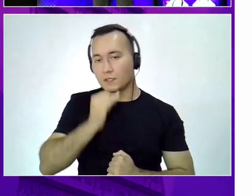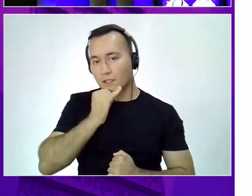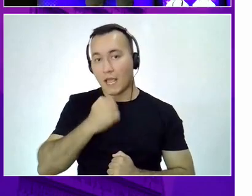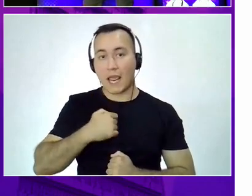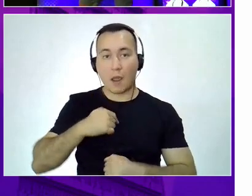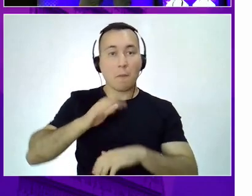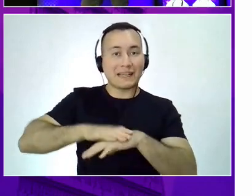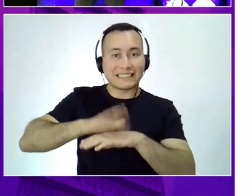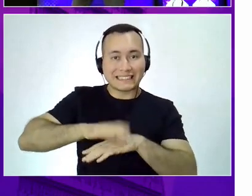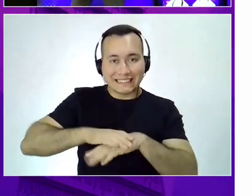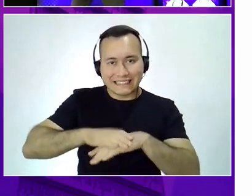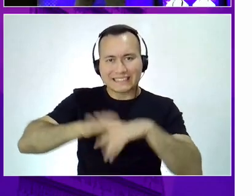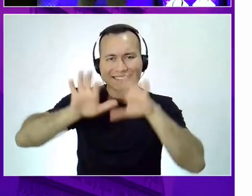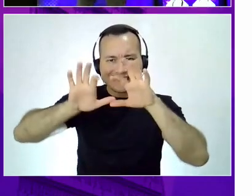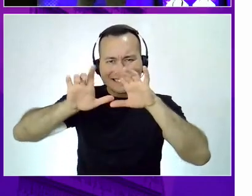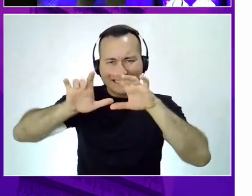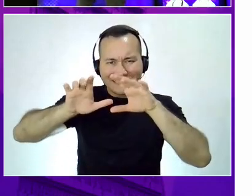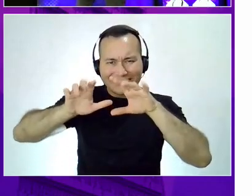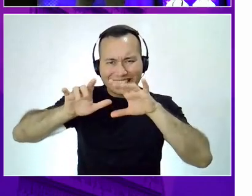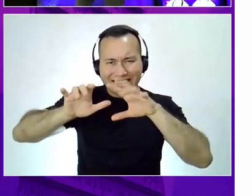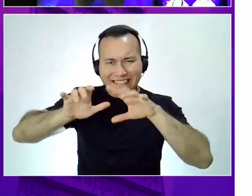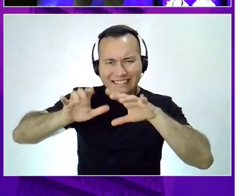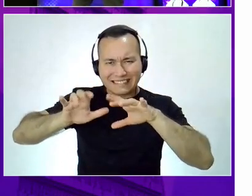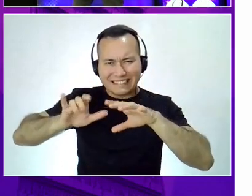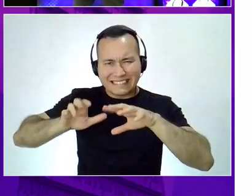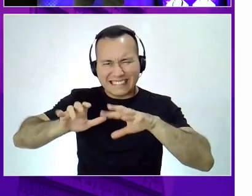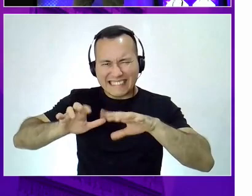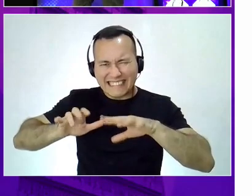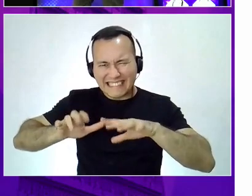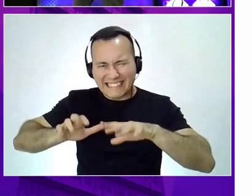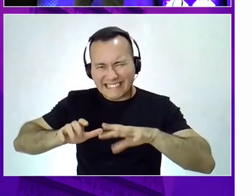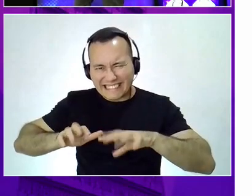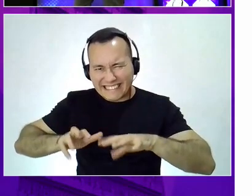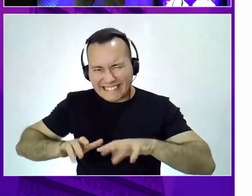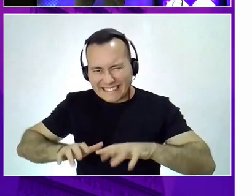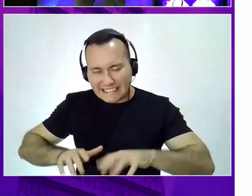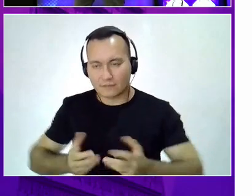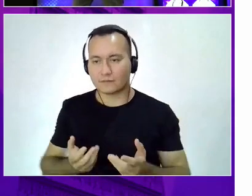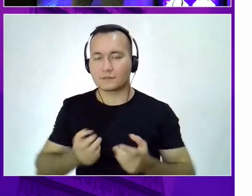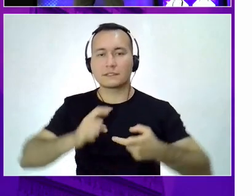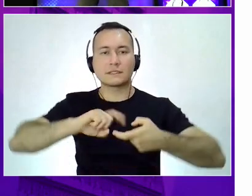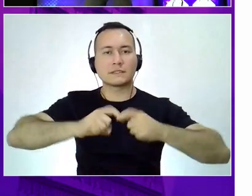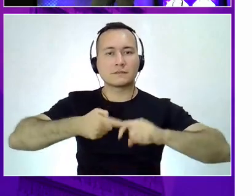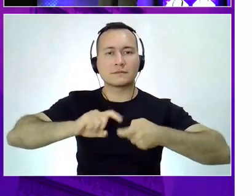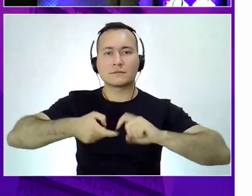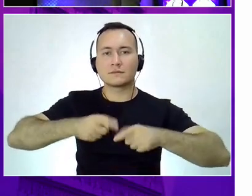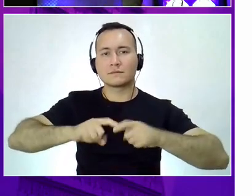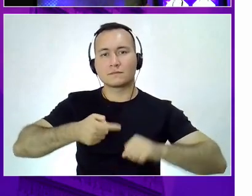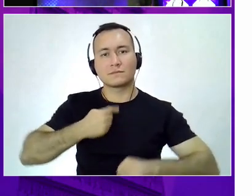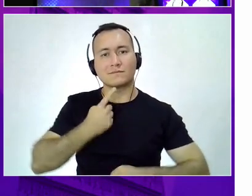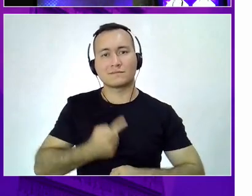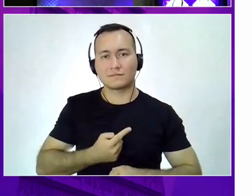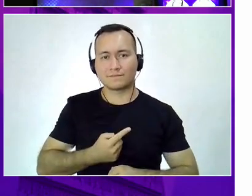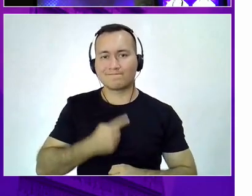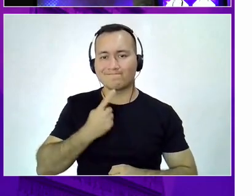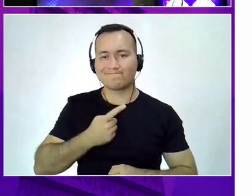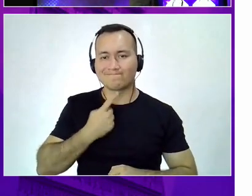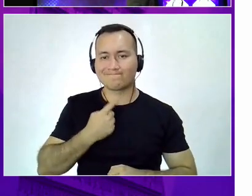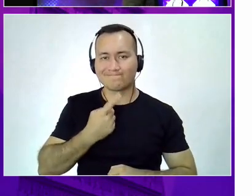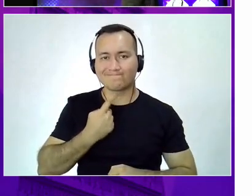Esse passo manual, ele quebra totalmente essa questão do fluxo da automatização. Então, eu não posso ter isso dentro do meu processo de continuous